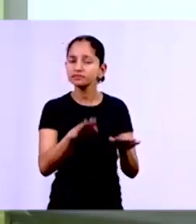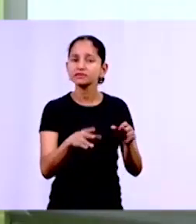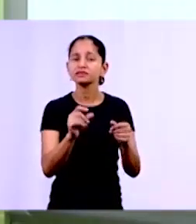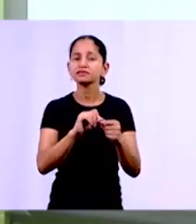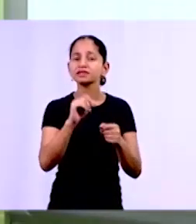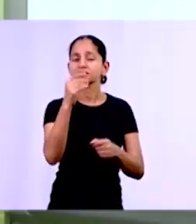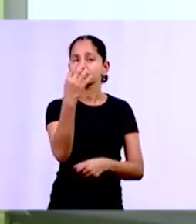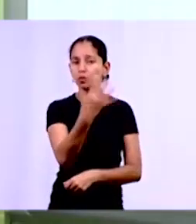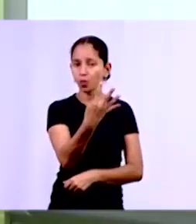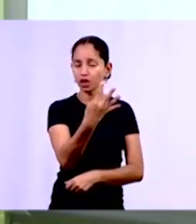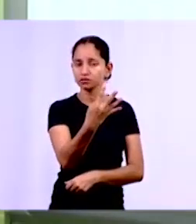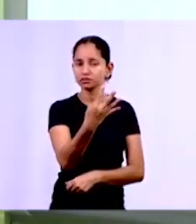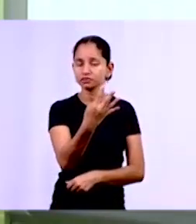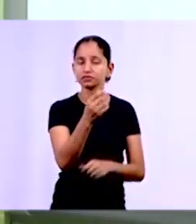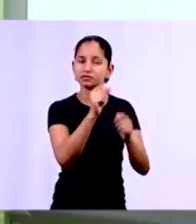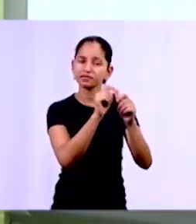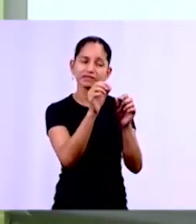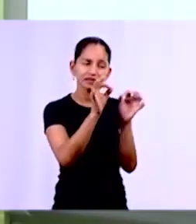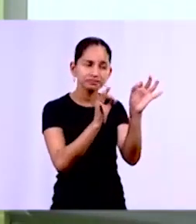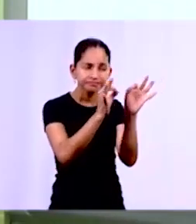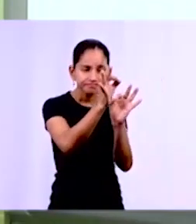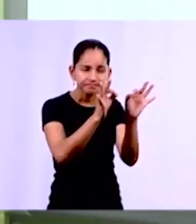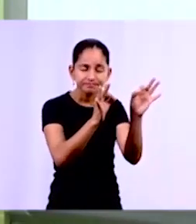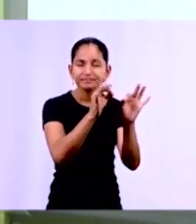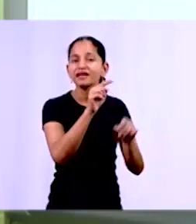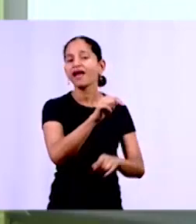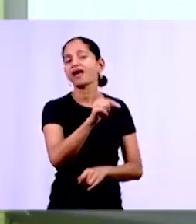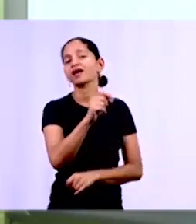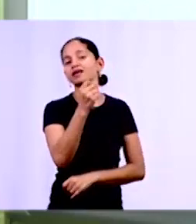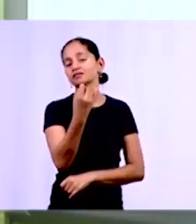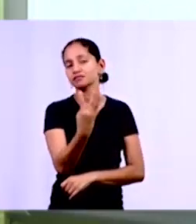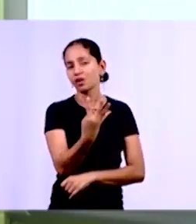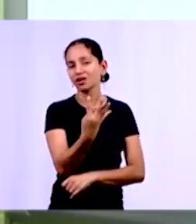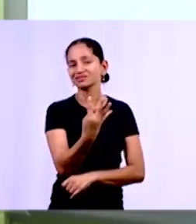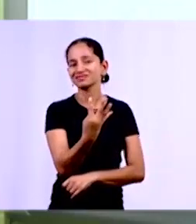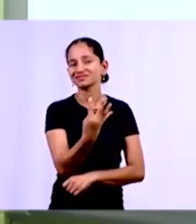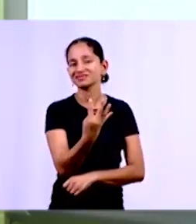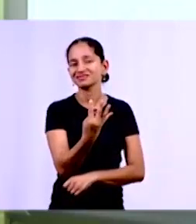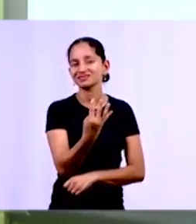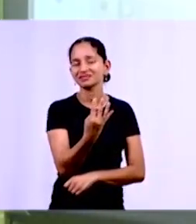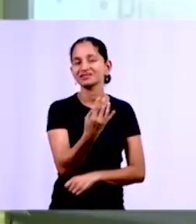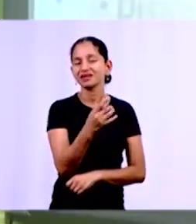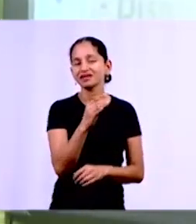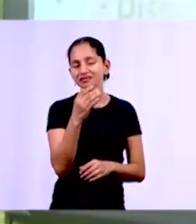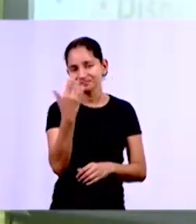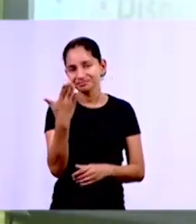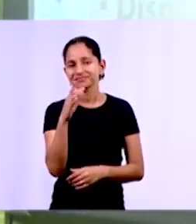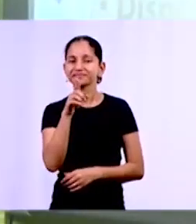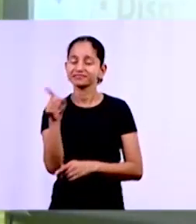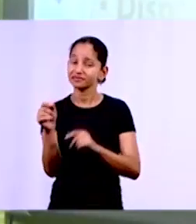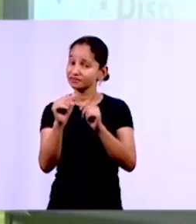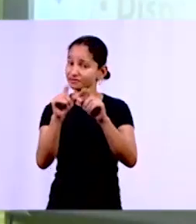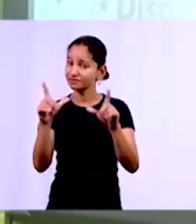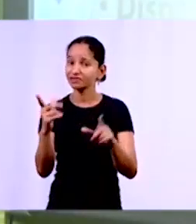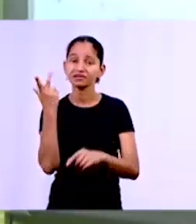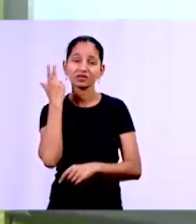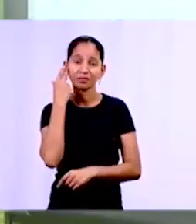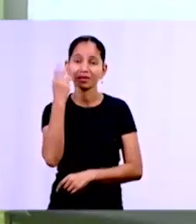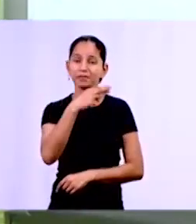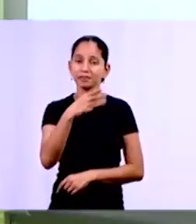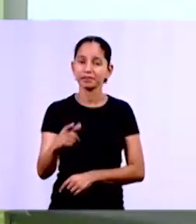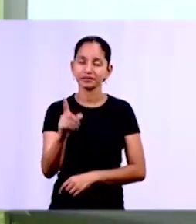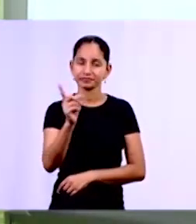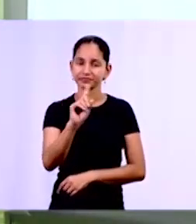aparecer 4 quadrinhos, né, cada um representando um núcleo virtual. Lá no meu workstation, lá onde trabalho,